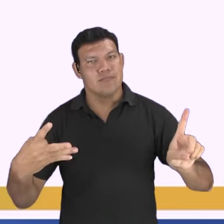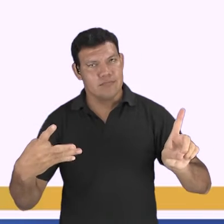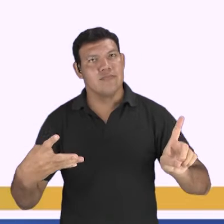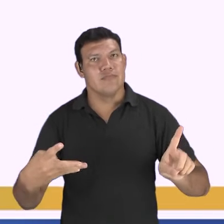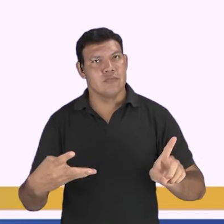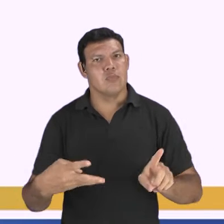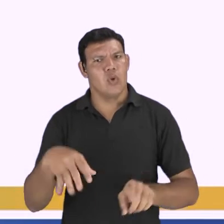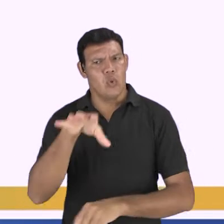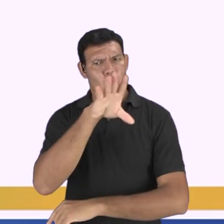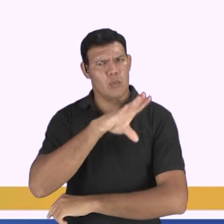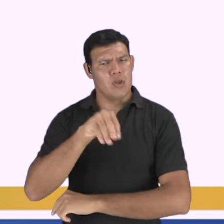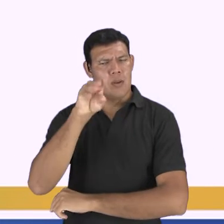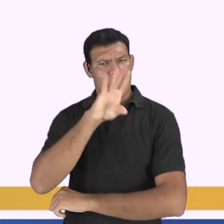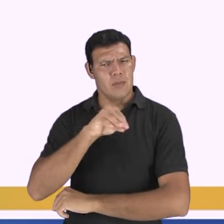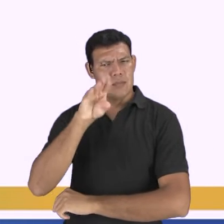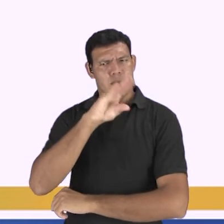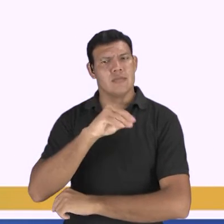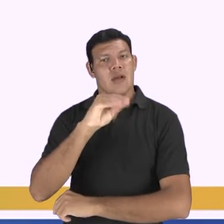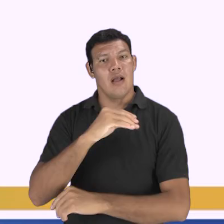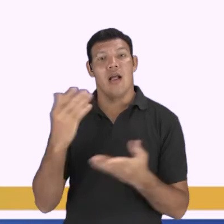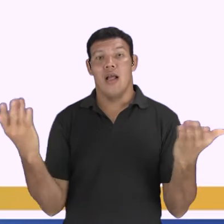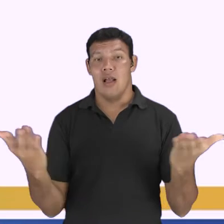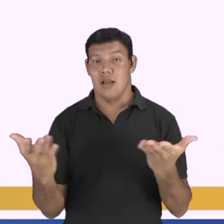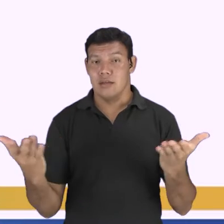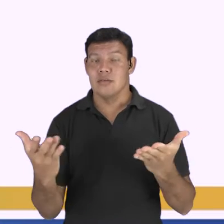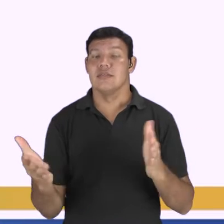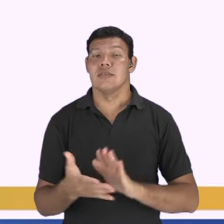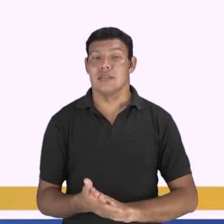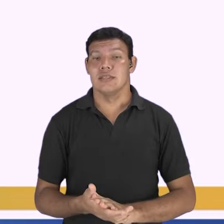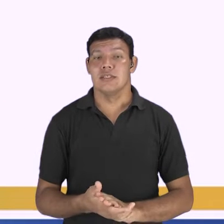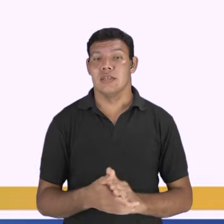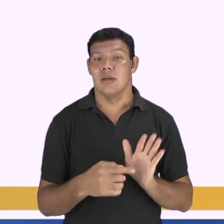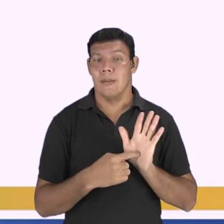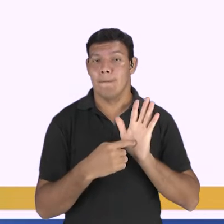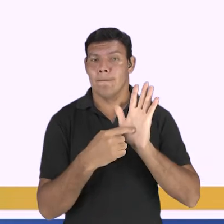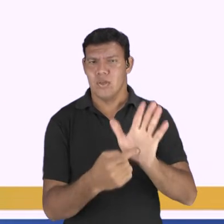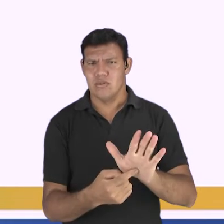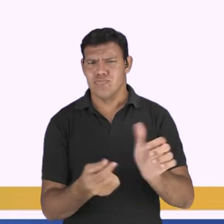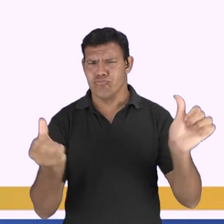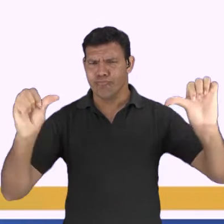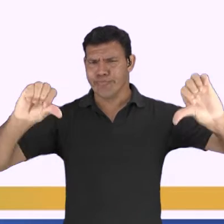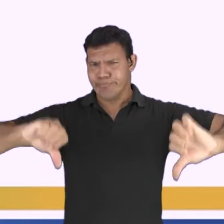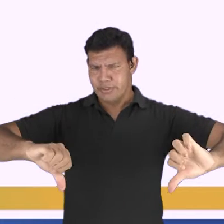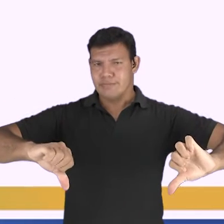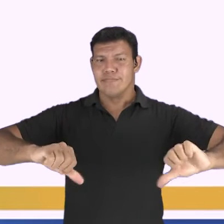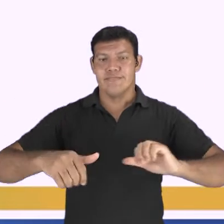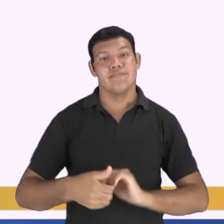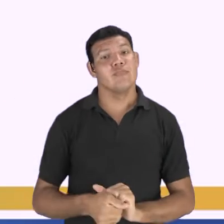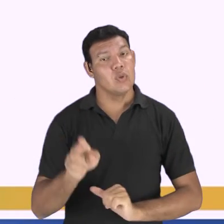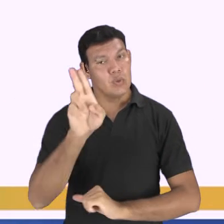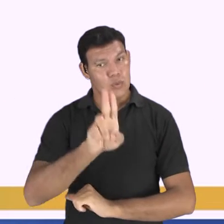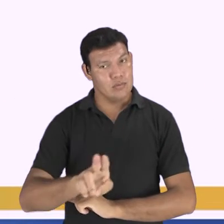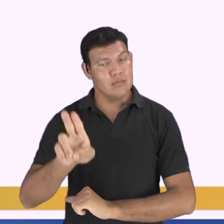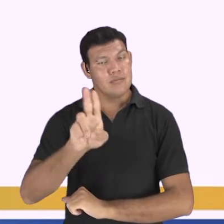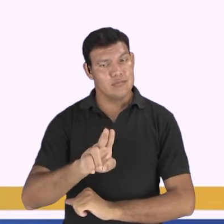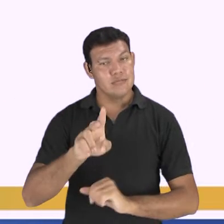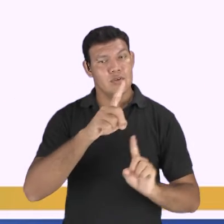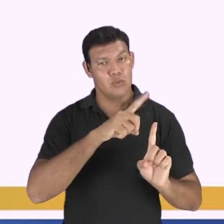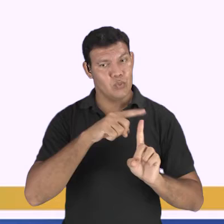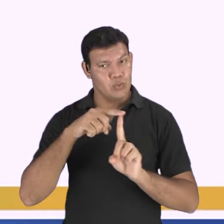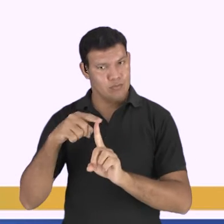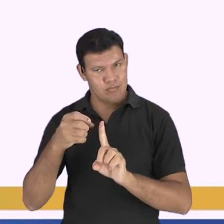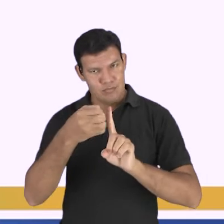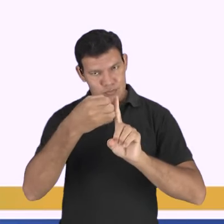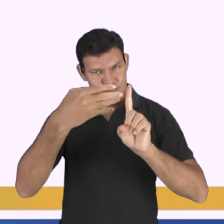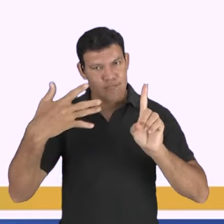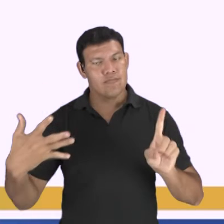por exemplo, agora eu quero introduzir dizendo os pontos negativos. Então, eu utilizo eu vou buscar ali o